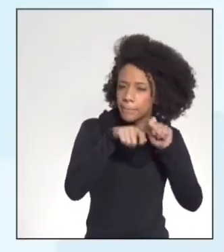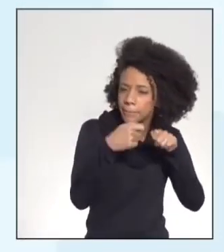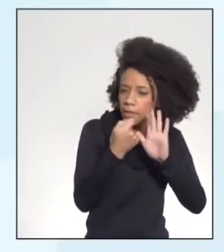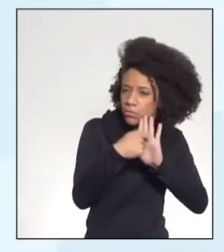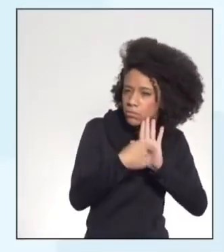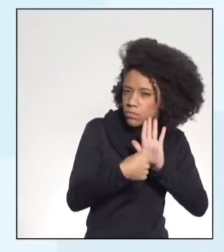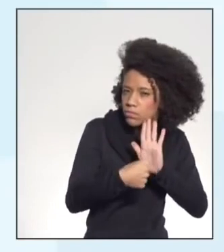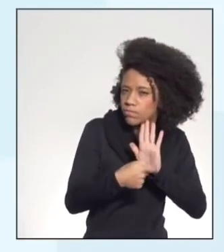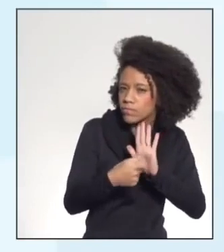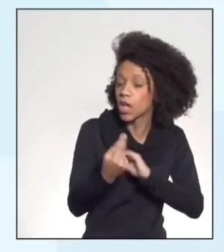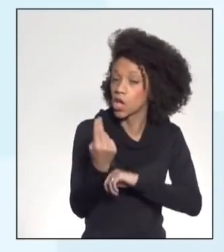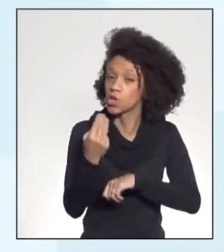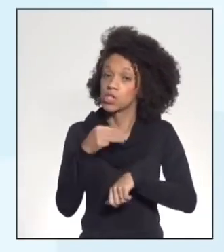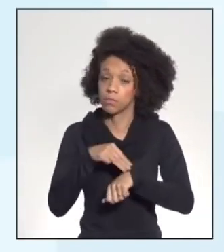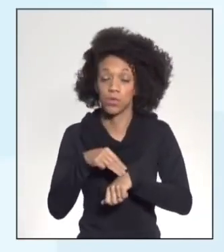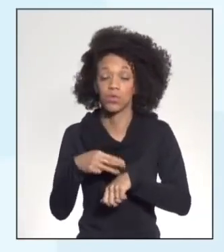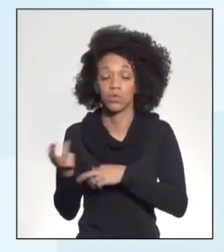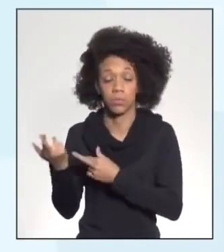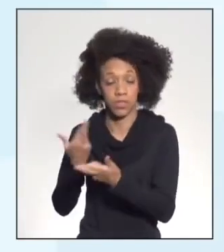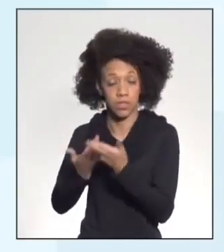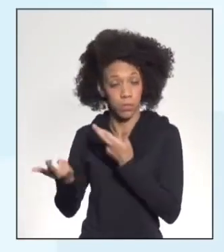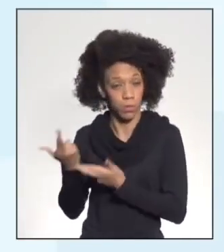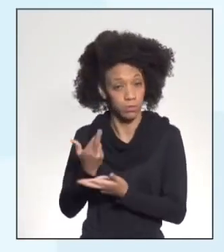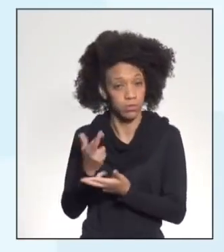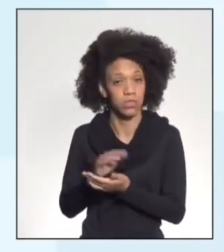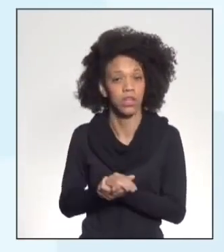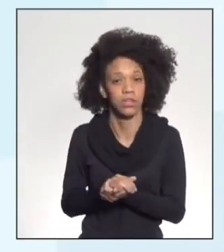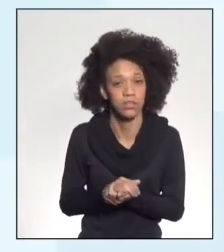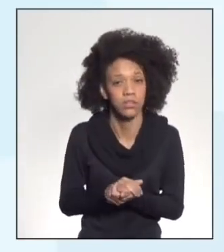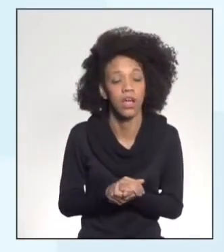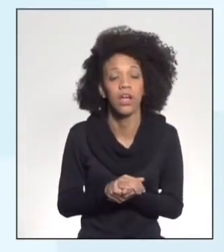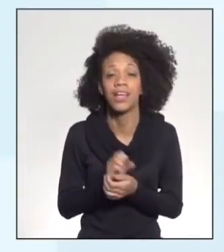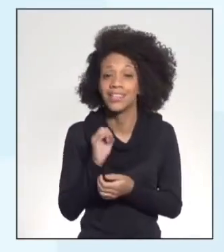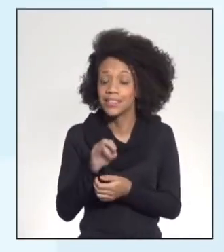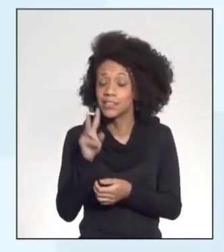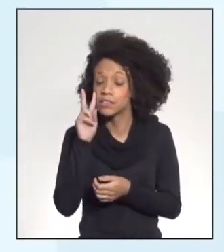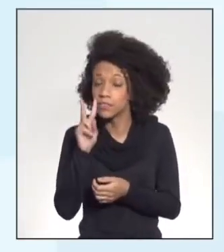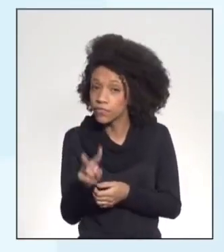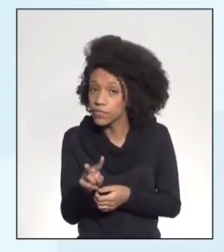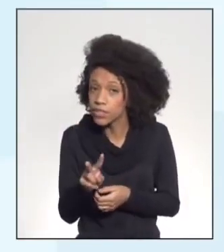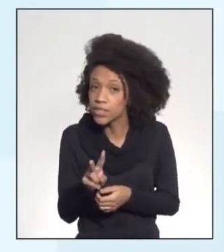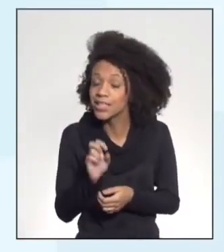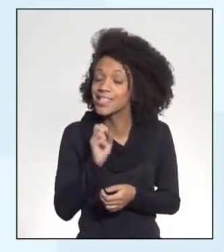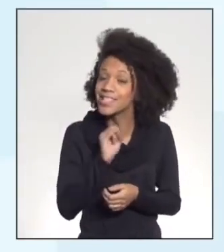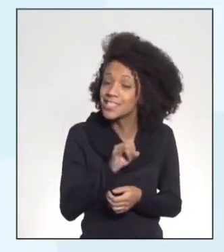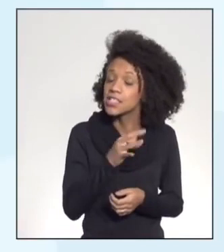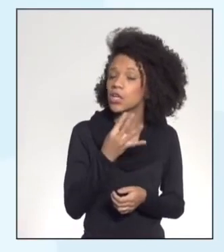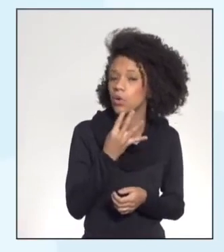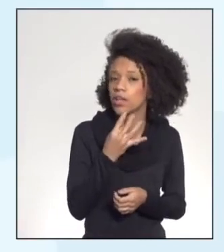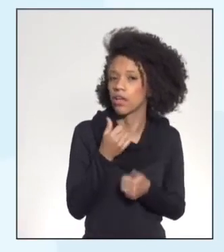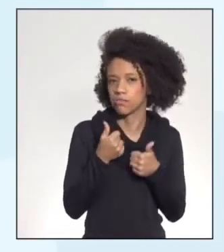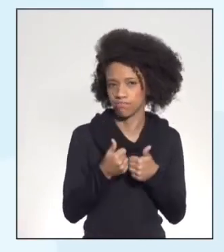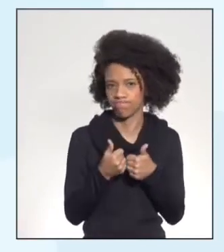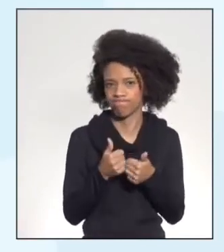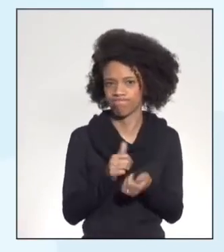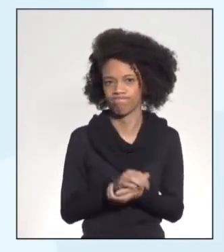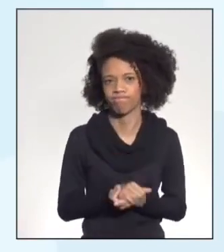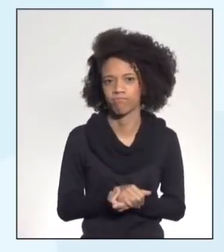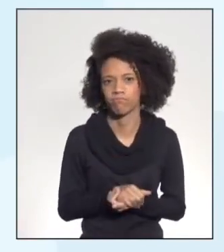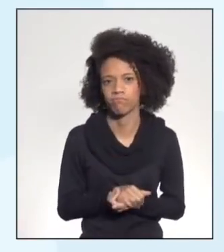escrita. Vou dar 2 minutos para vocês escreverem para o professor Jonas se vocês já viram e se vocês conhecem.